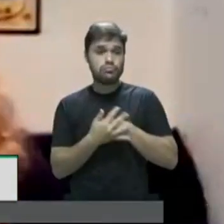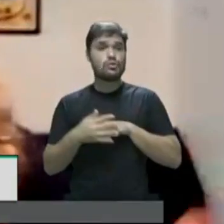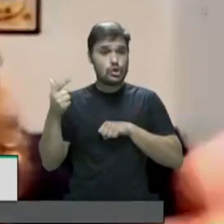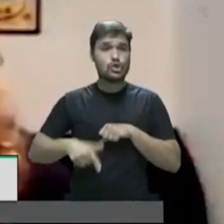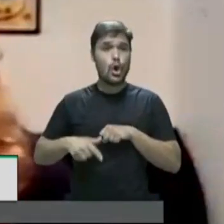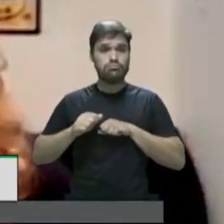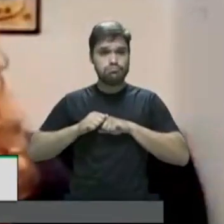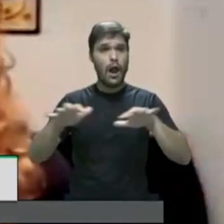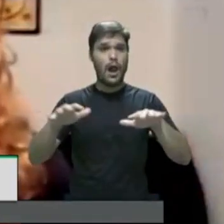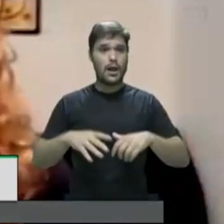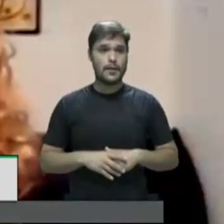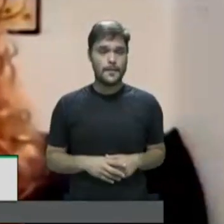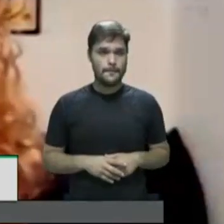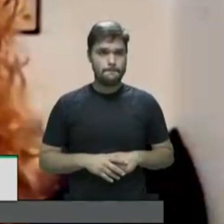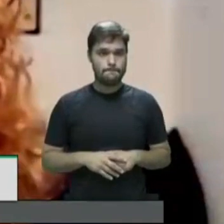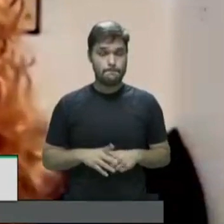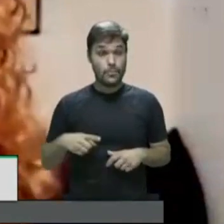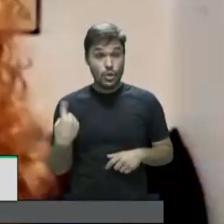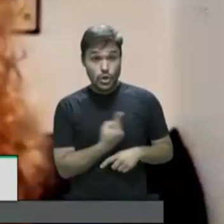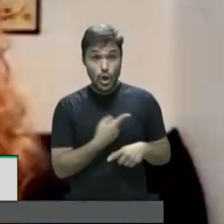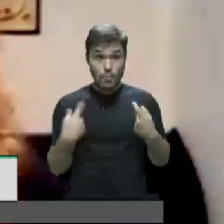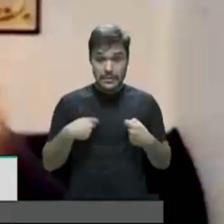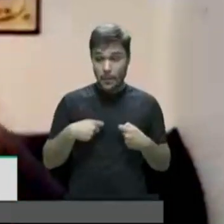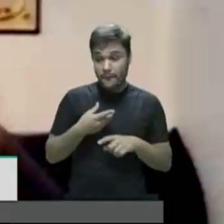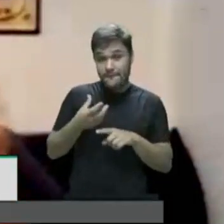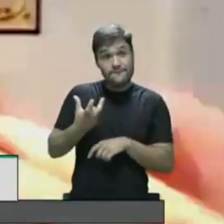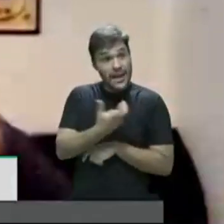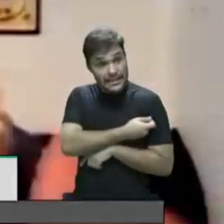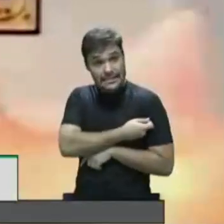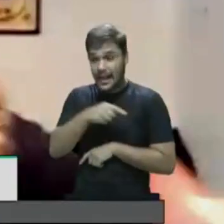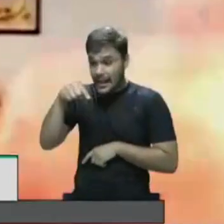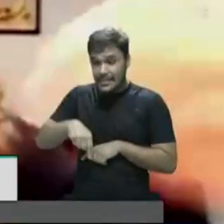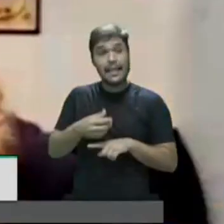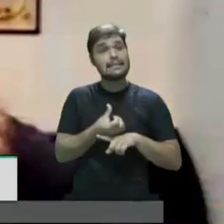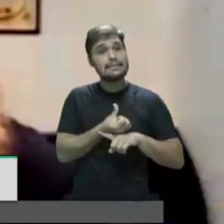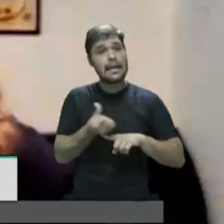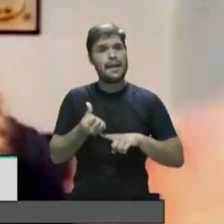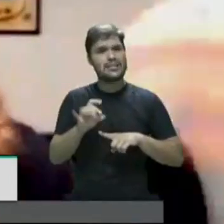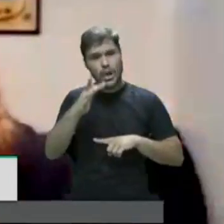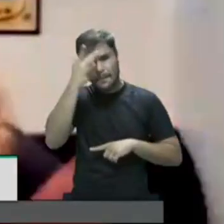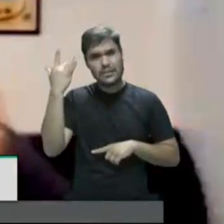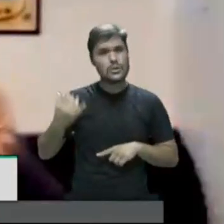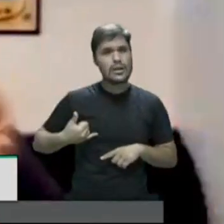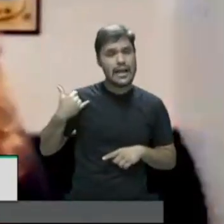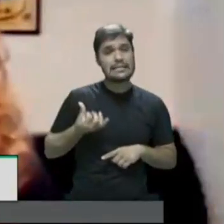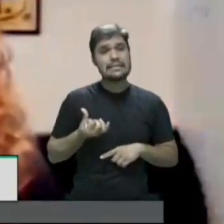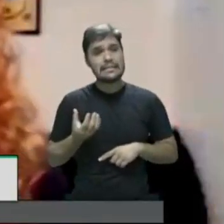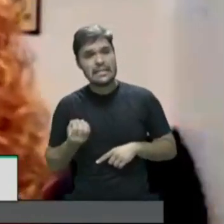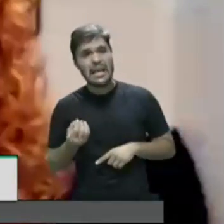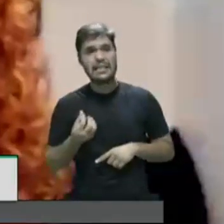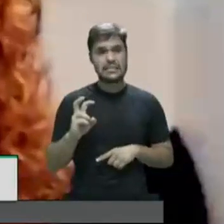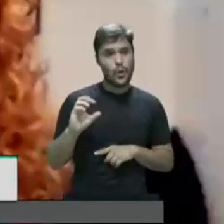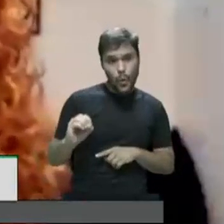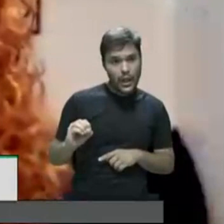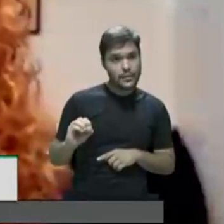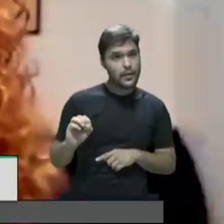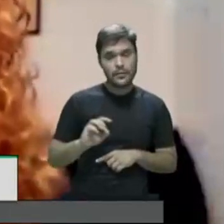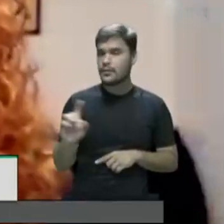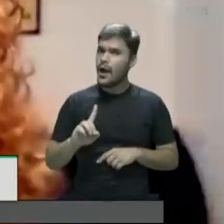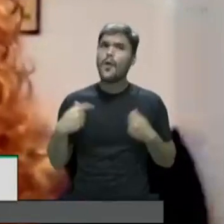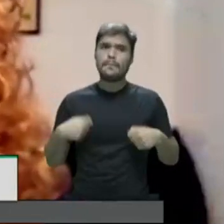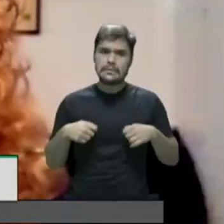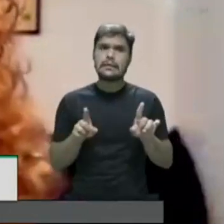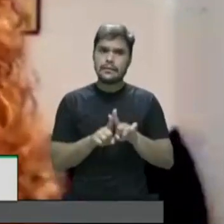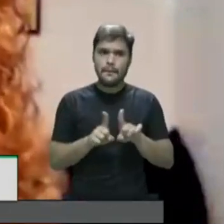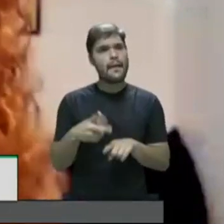porque nós precisamos vacinar neste semestre não apenas as pessoas de 60 ou de 50 anos, nós precisamos chegar